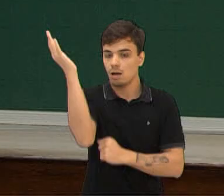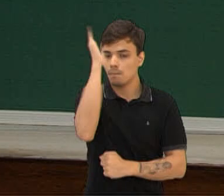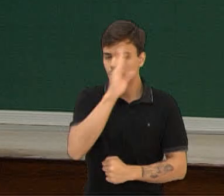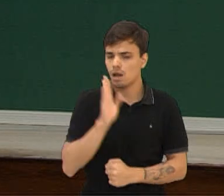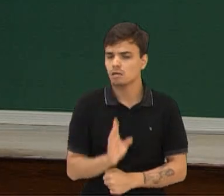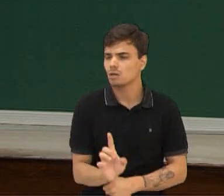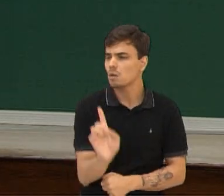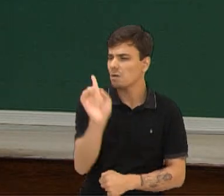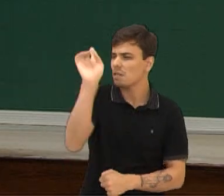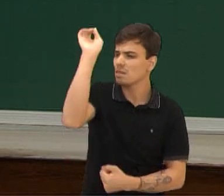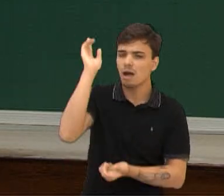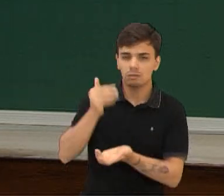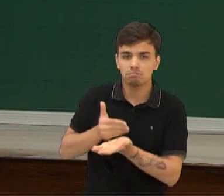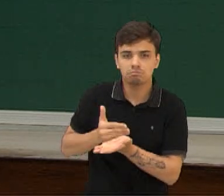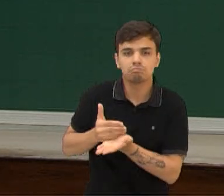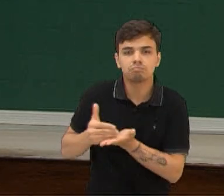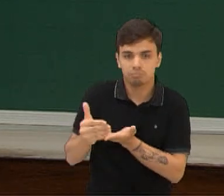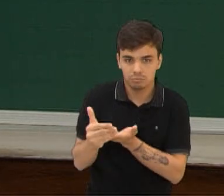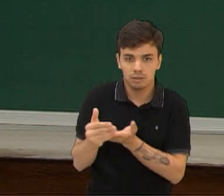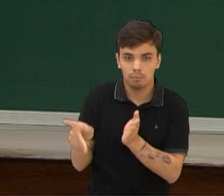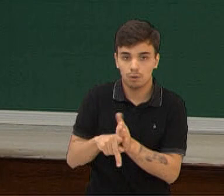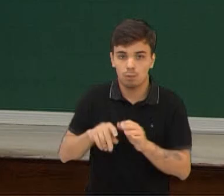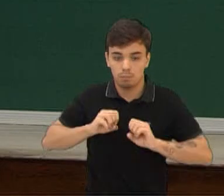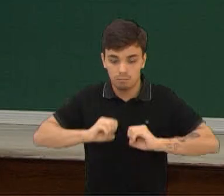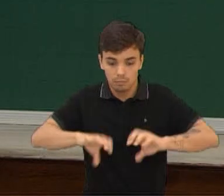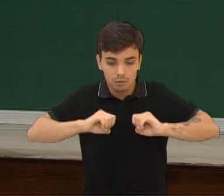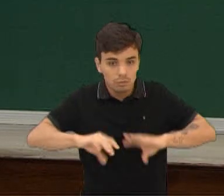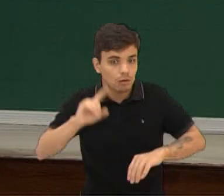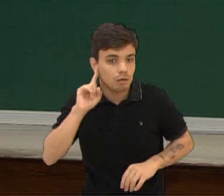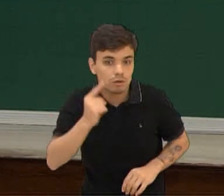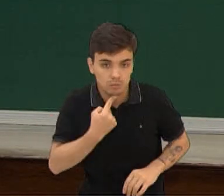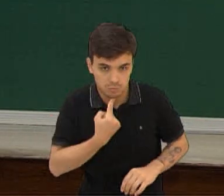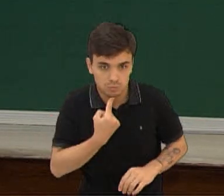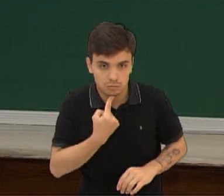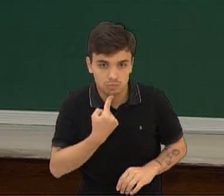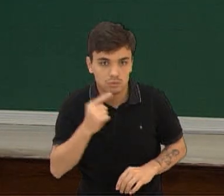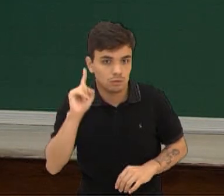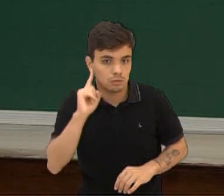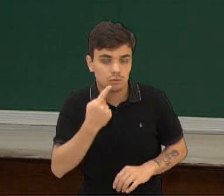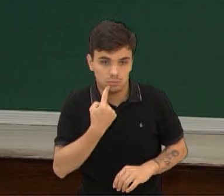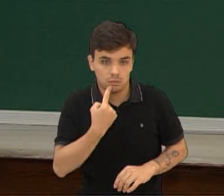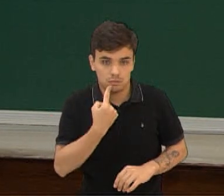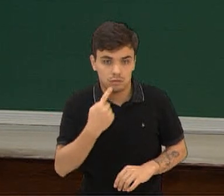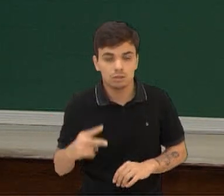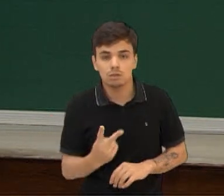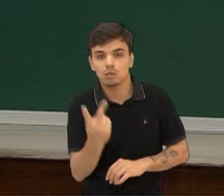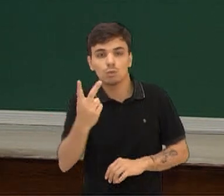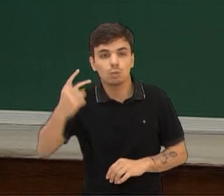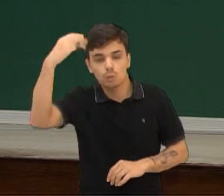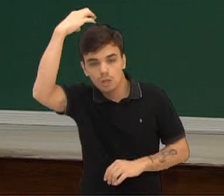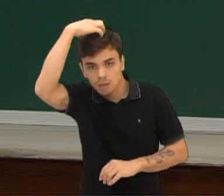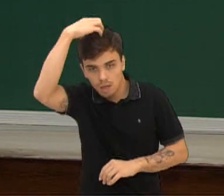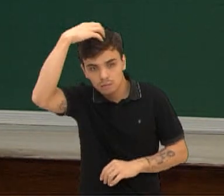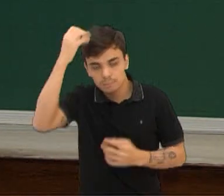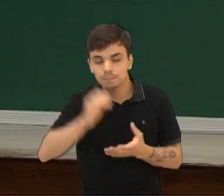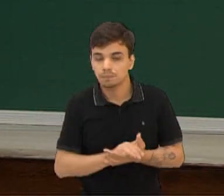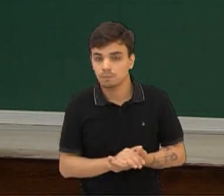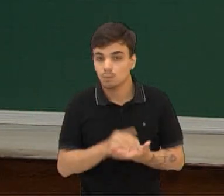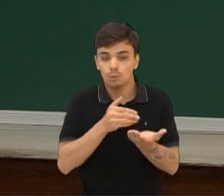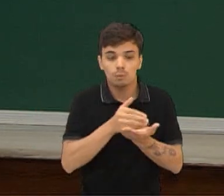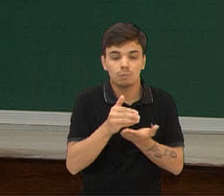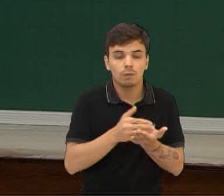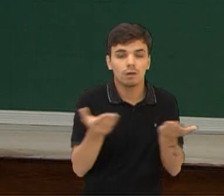lá no processo, no início do processo de educação de surdos, lá no que ele chamou de segundo reinado, para o que